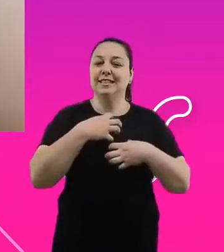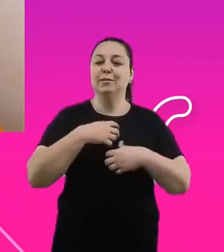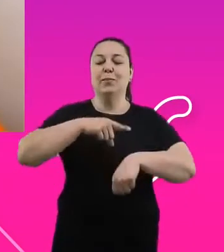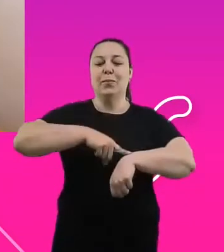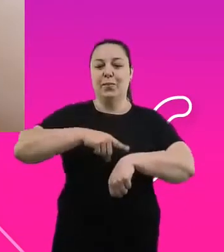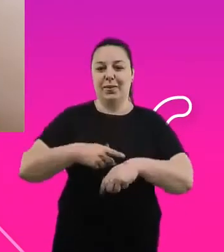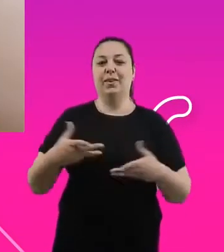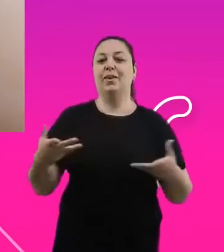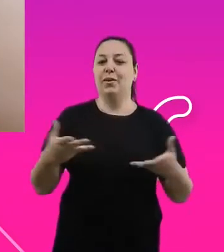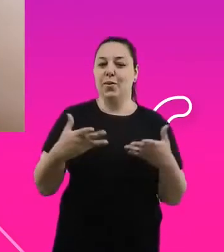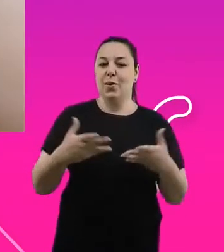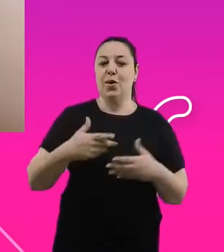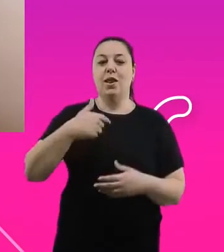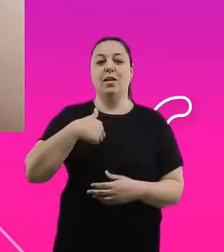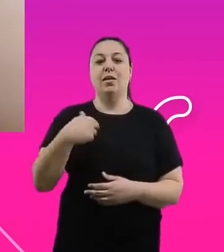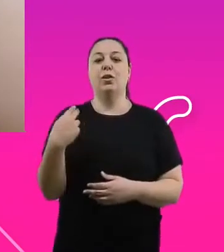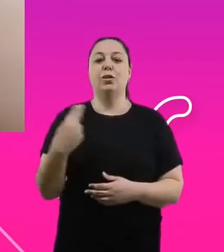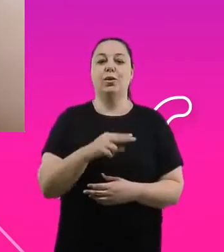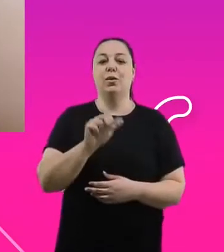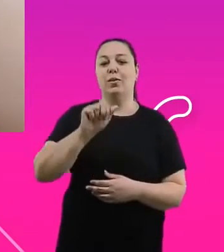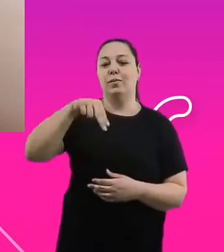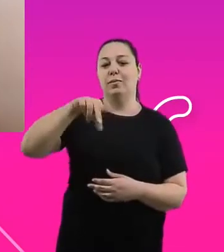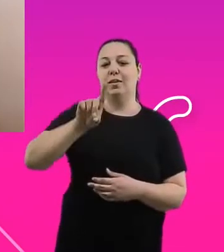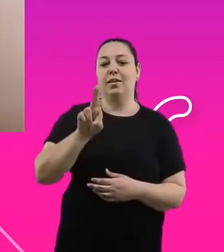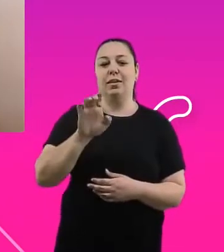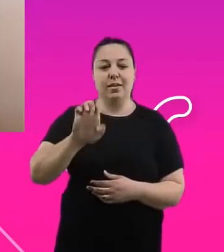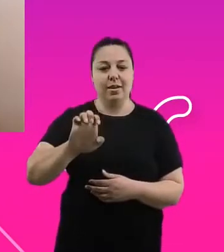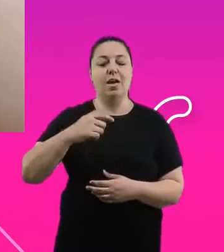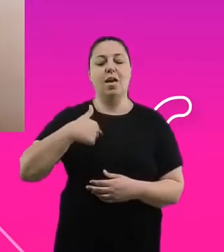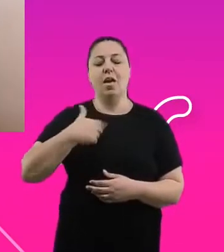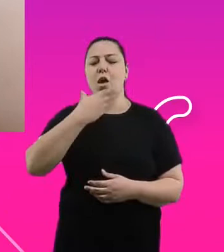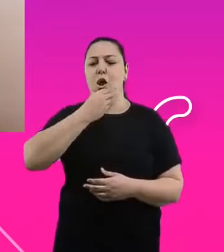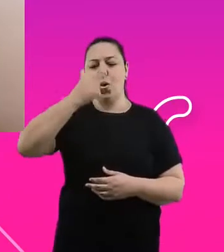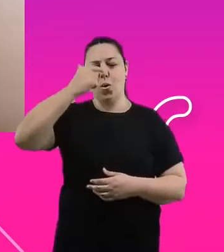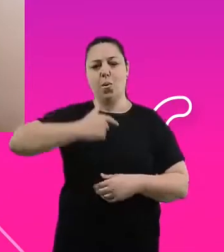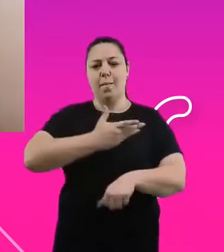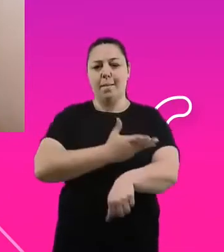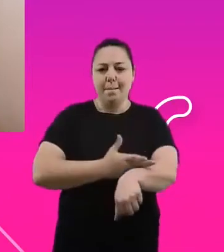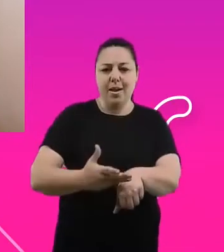André Carvalhal, sou um homem branco, careca também, de barba.